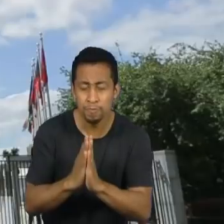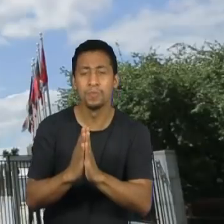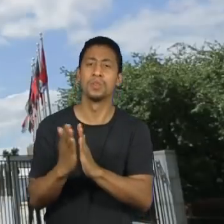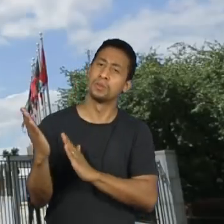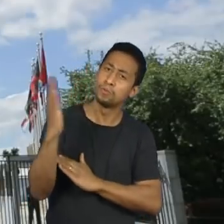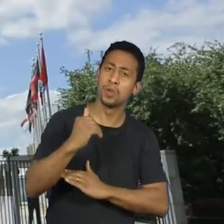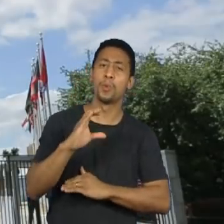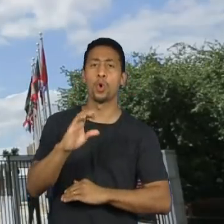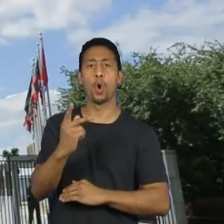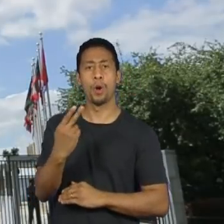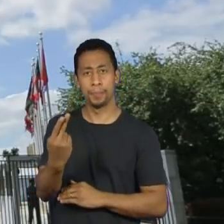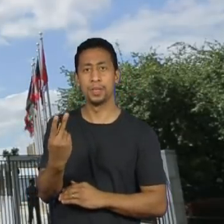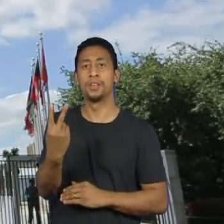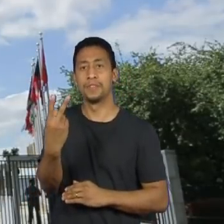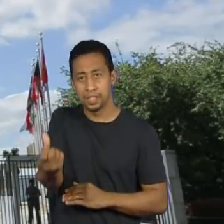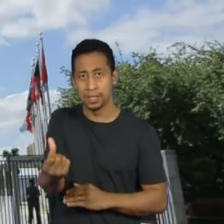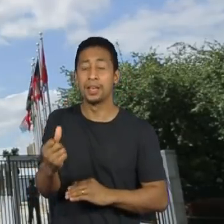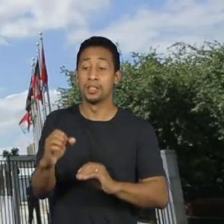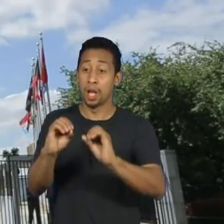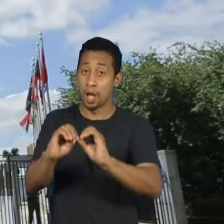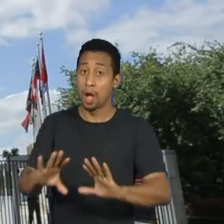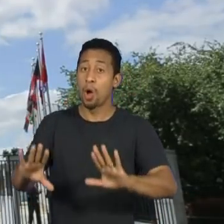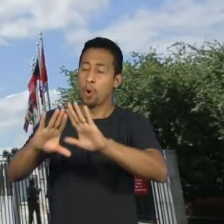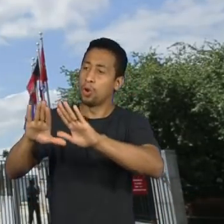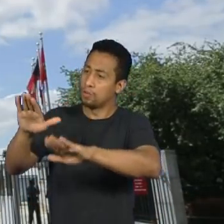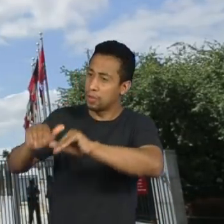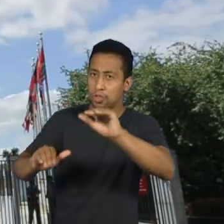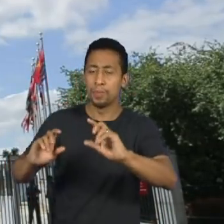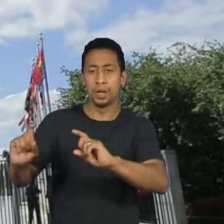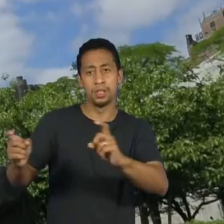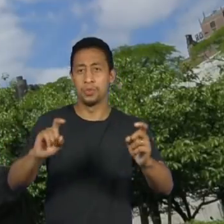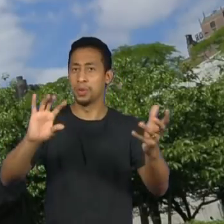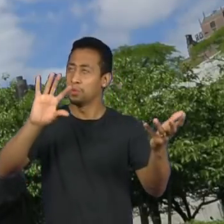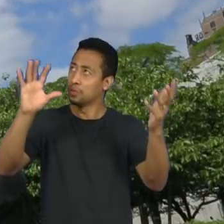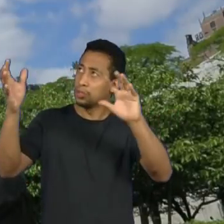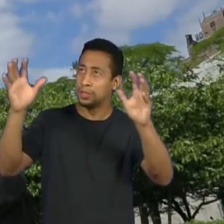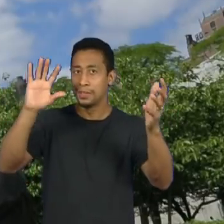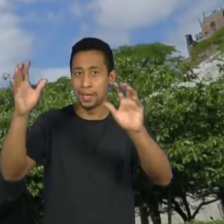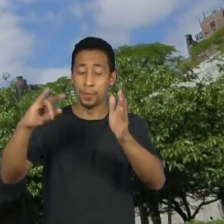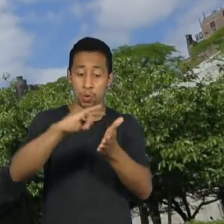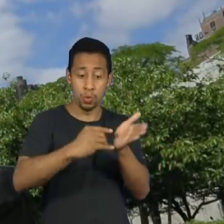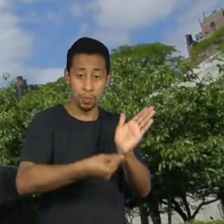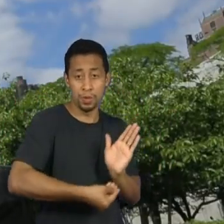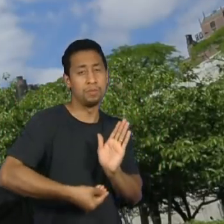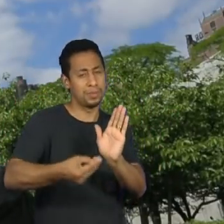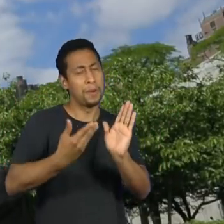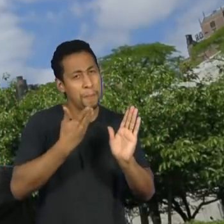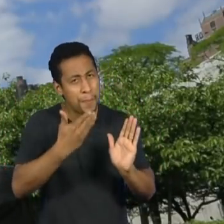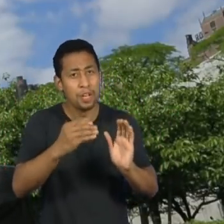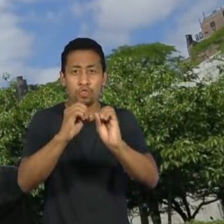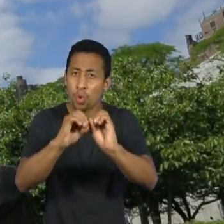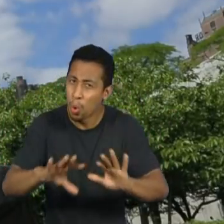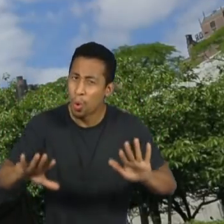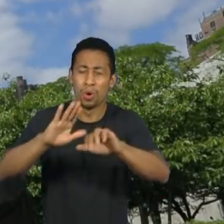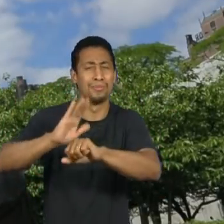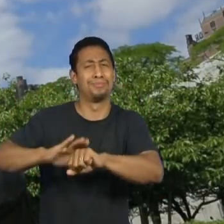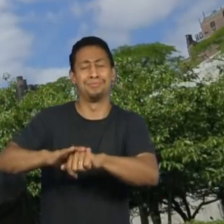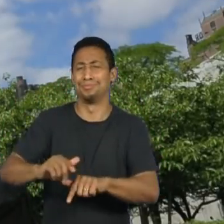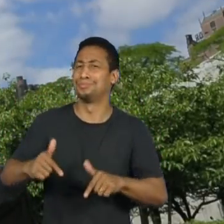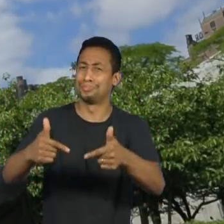COP26, a próxima Conferência das Nações Unidas sobre Clima. Em documento, eles pedem à ONU para agir